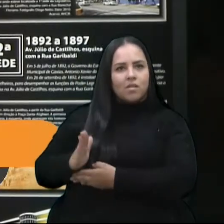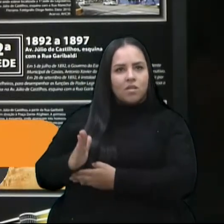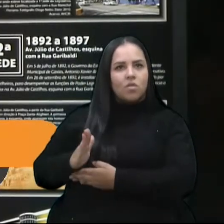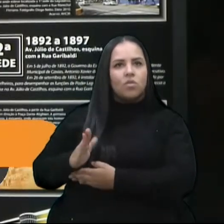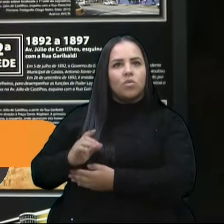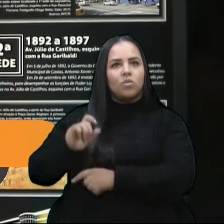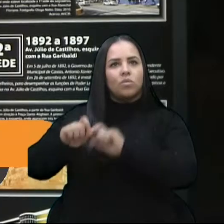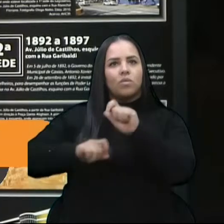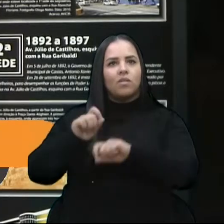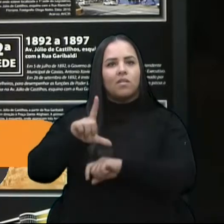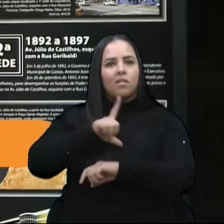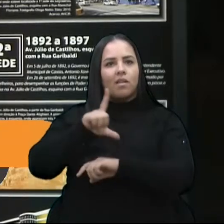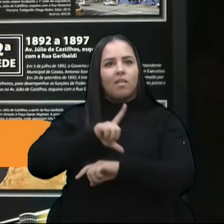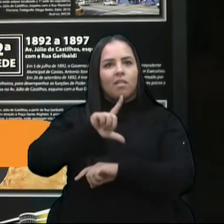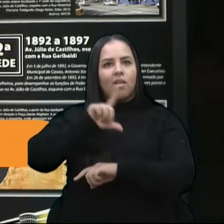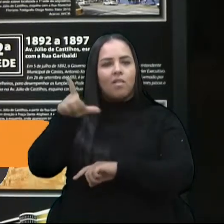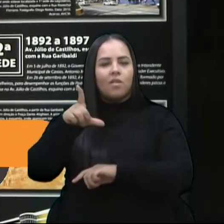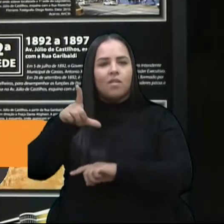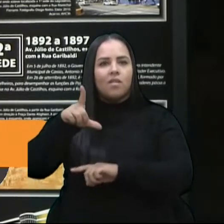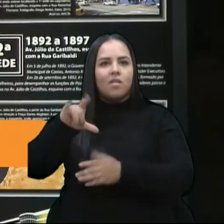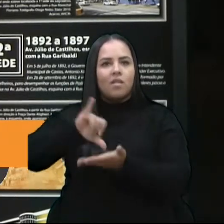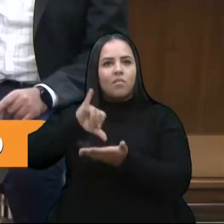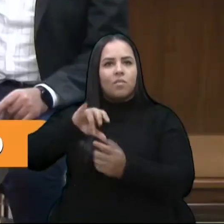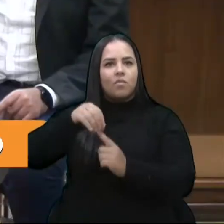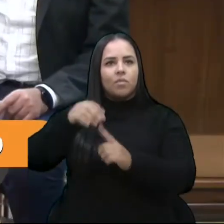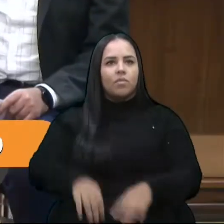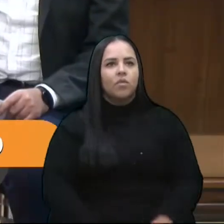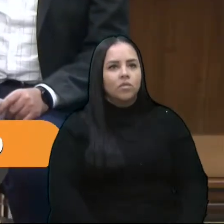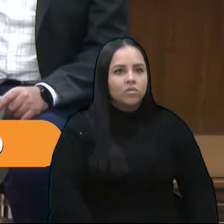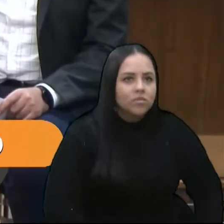capital federal? Começamos com o Floriano, então.